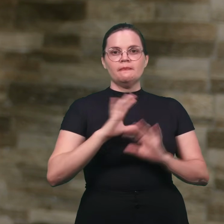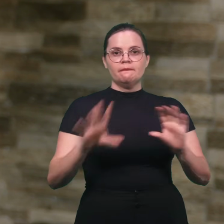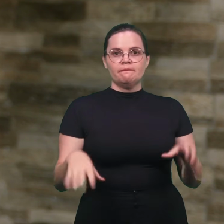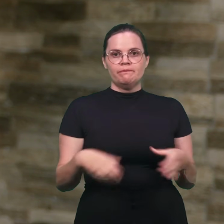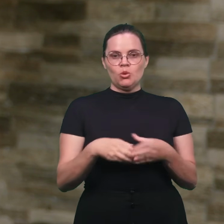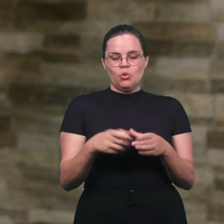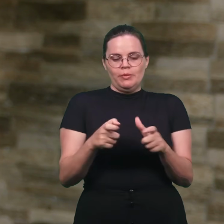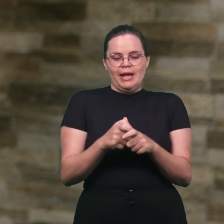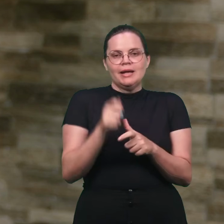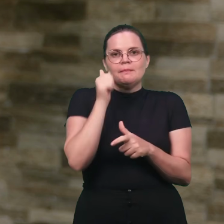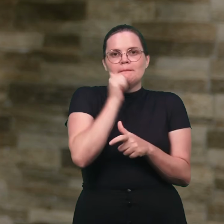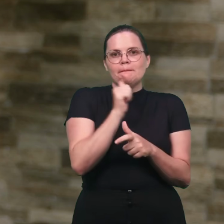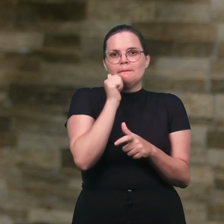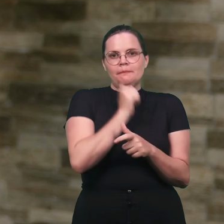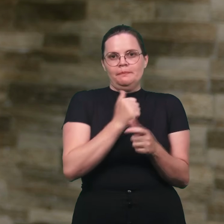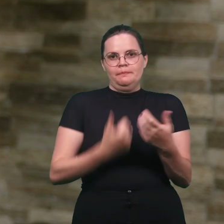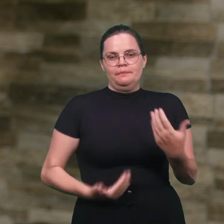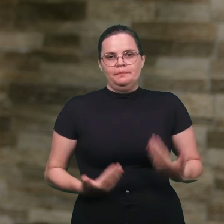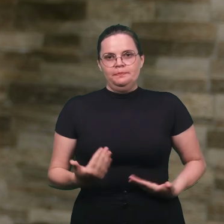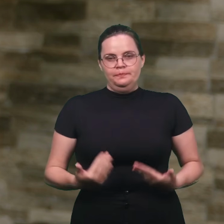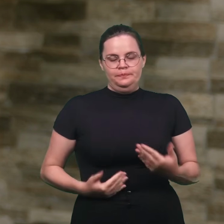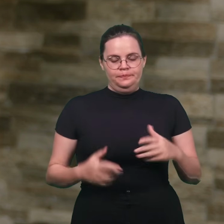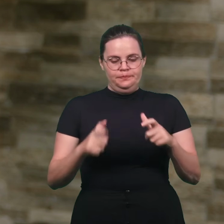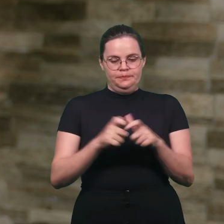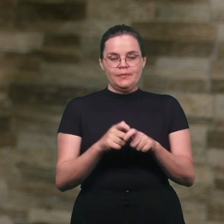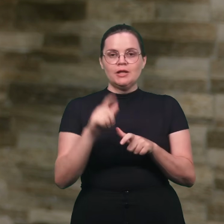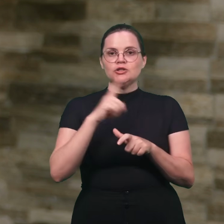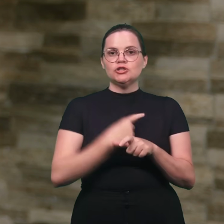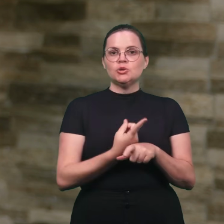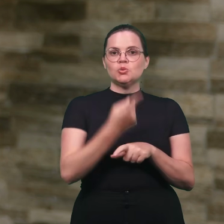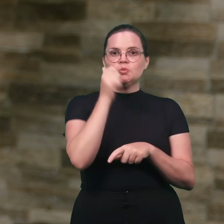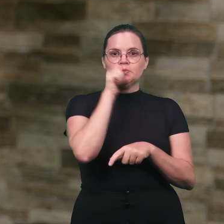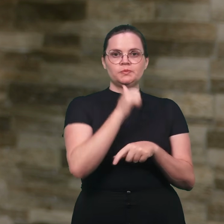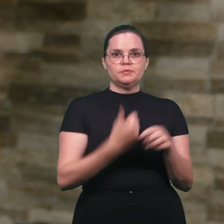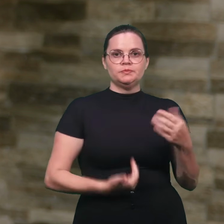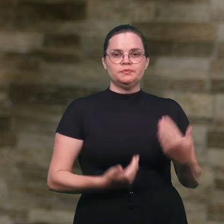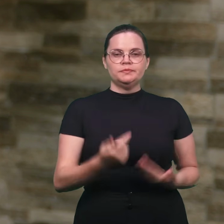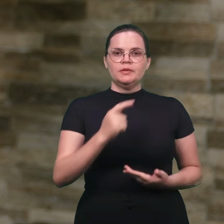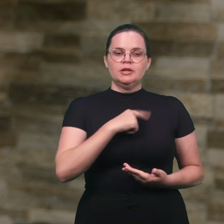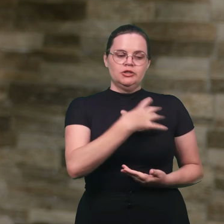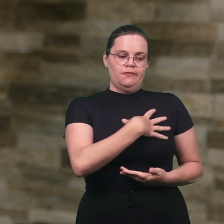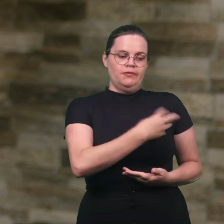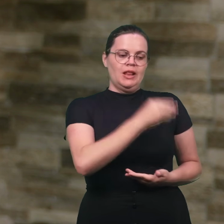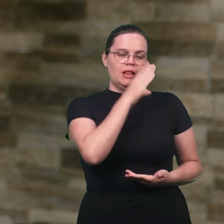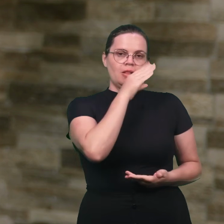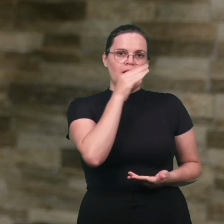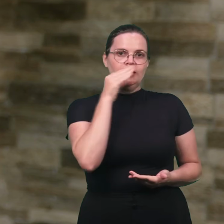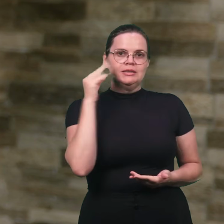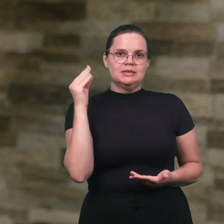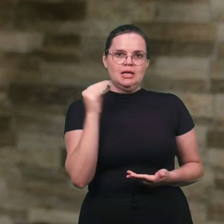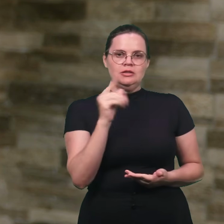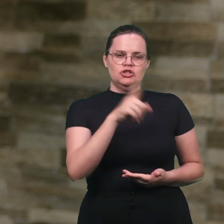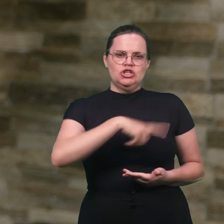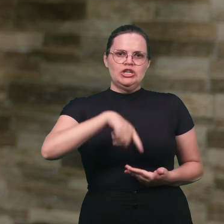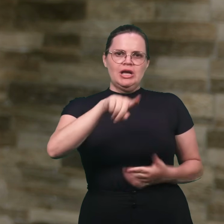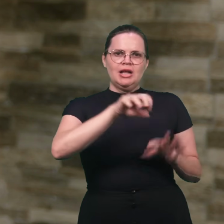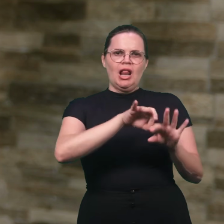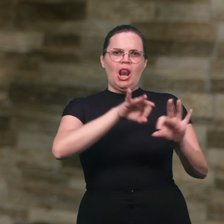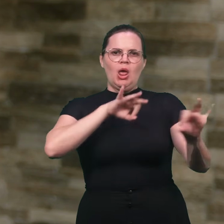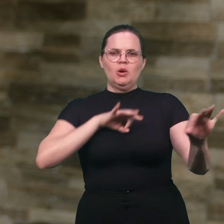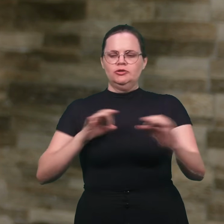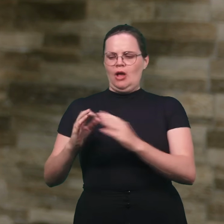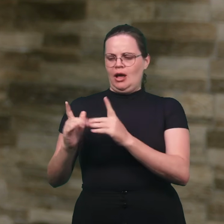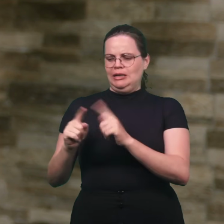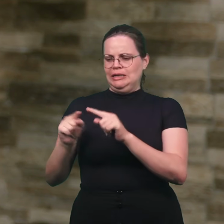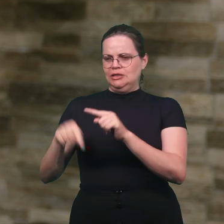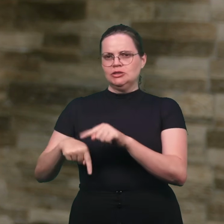por irmãs, e havia uma irmã que tinha algumas filhas adolescentes e elas moravam longe da igreja.